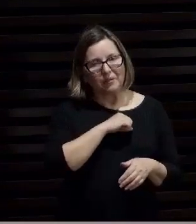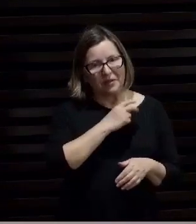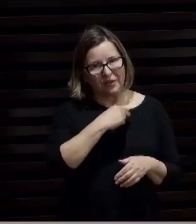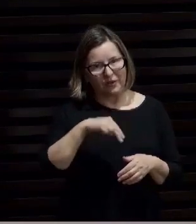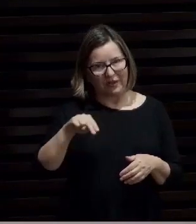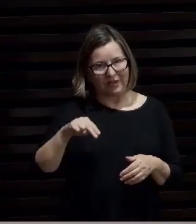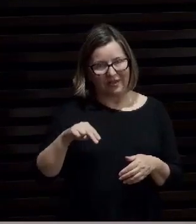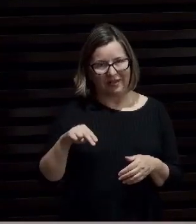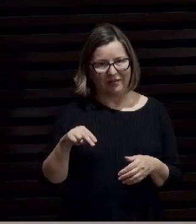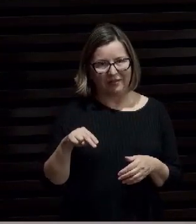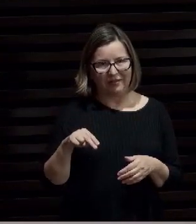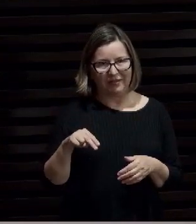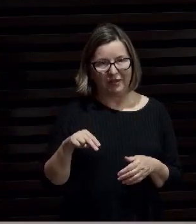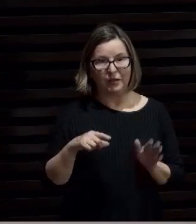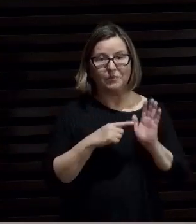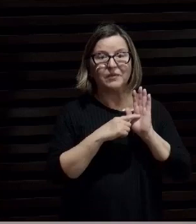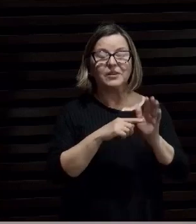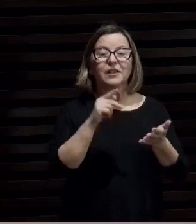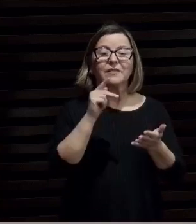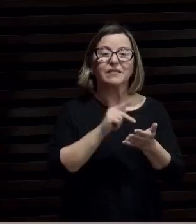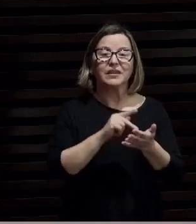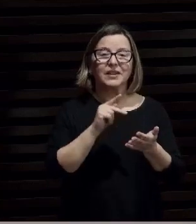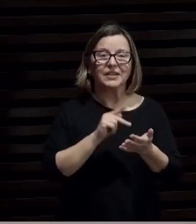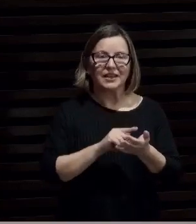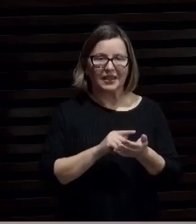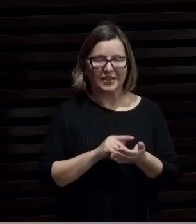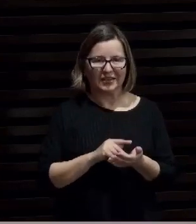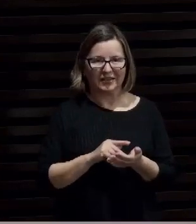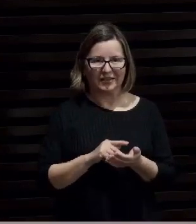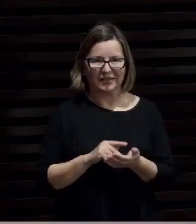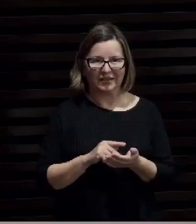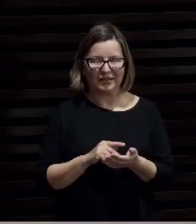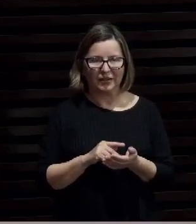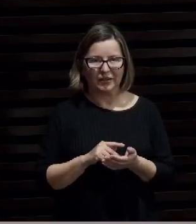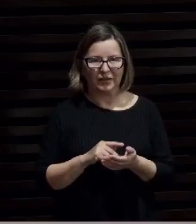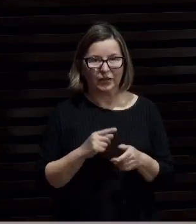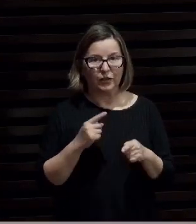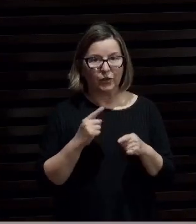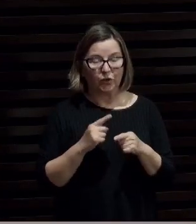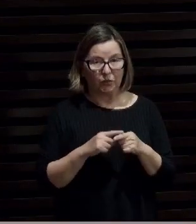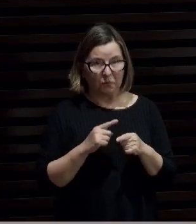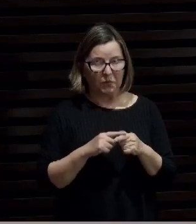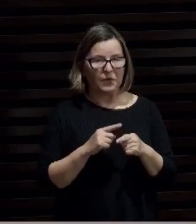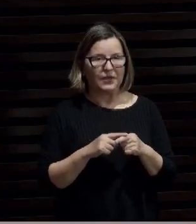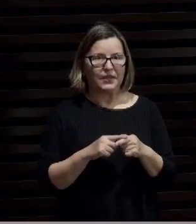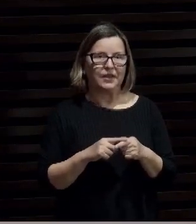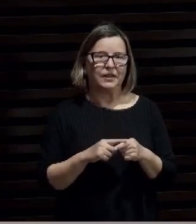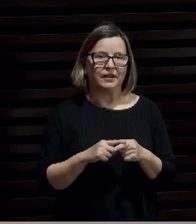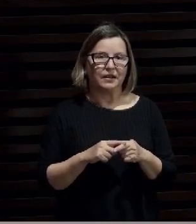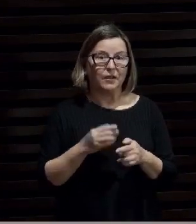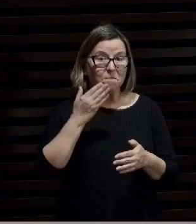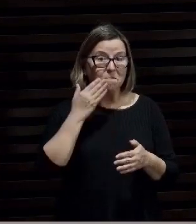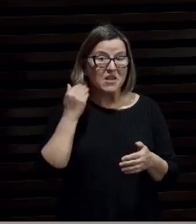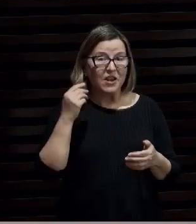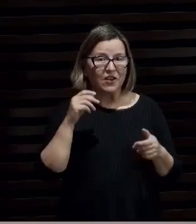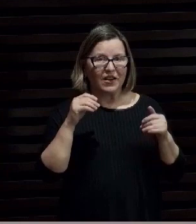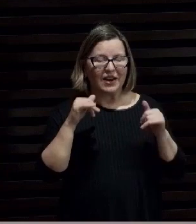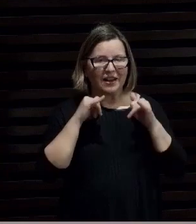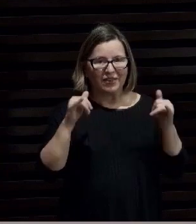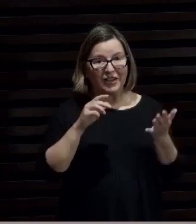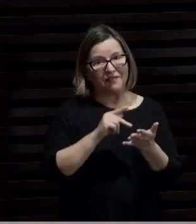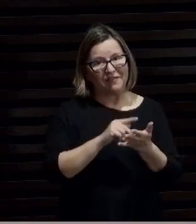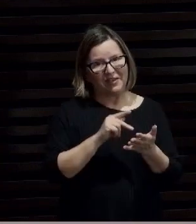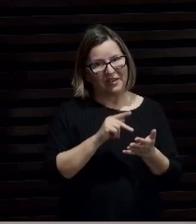a verdade. Porque leais são os lábios que falam a verdade. E enganosos são aqueles que beijam.